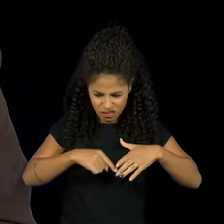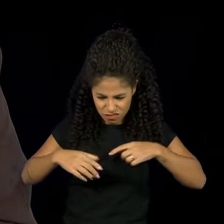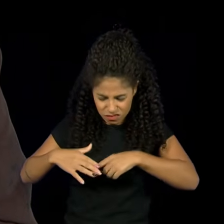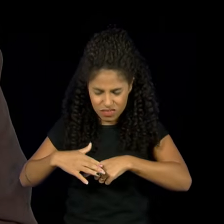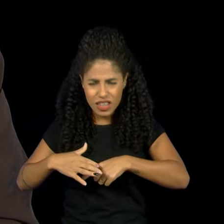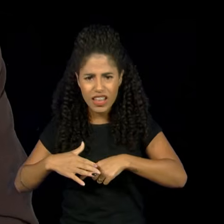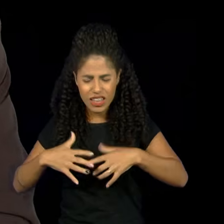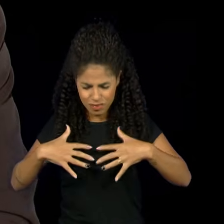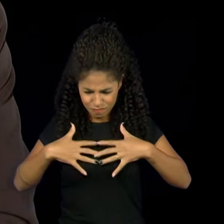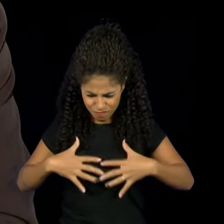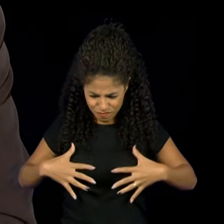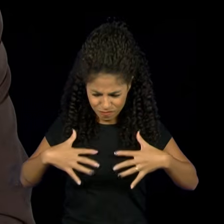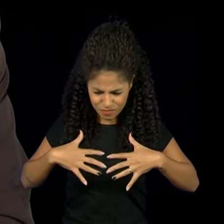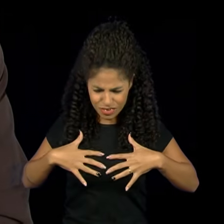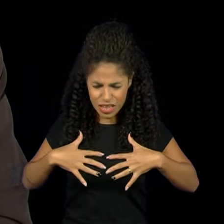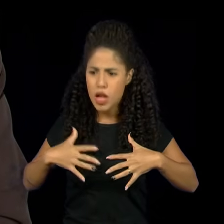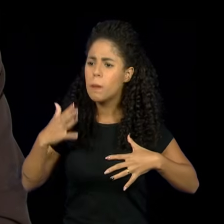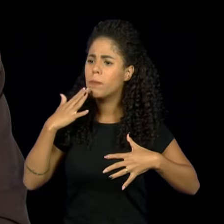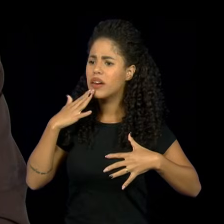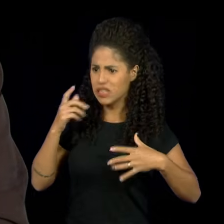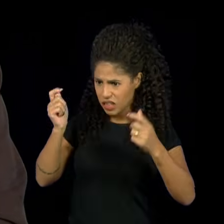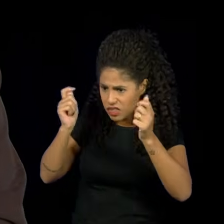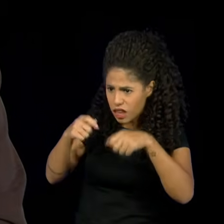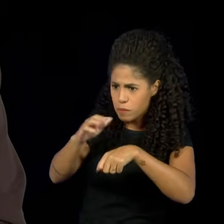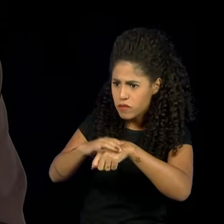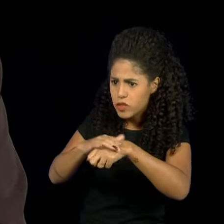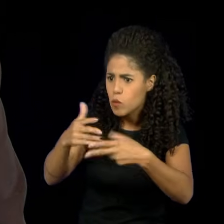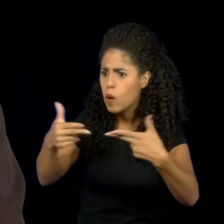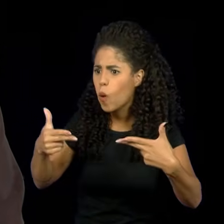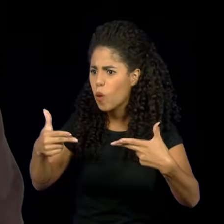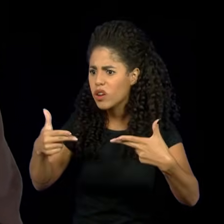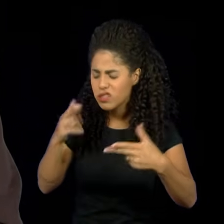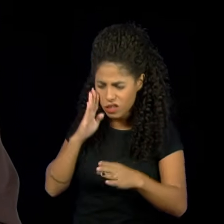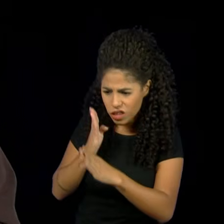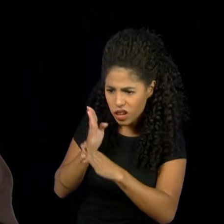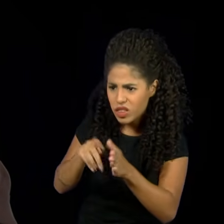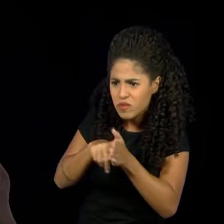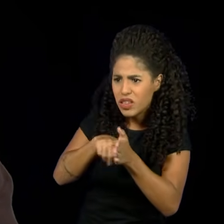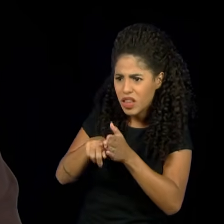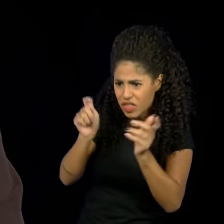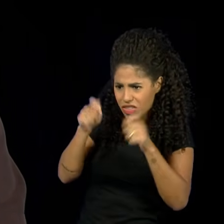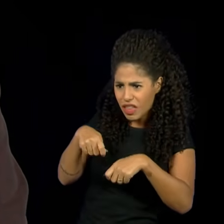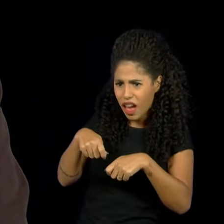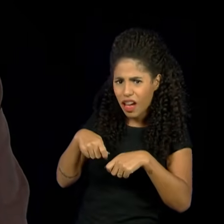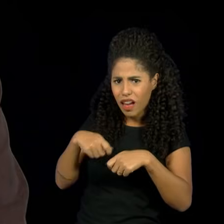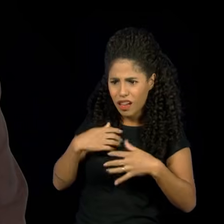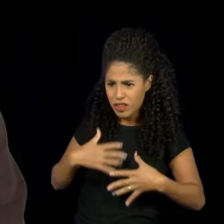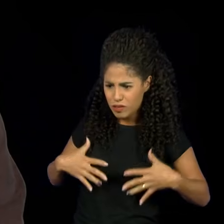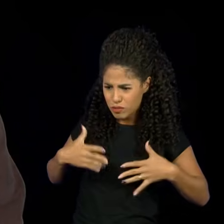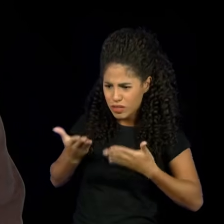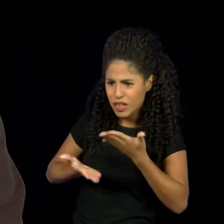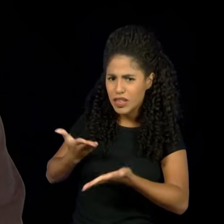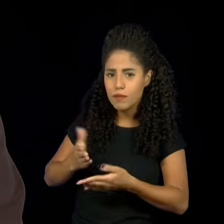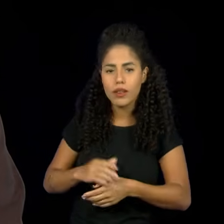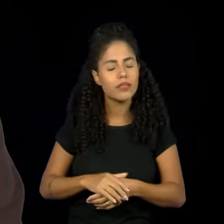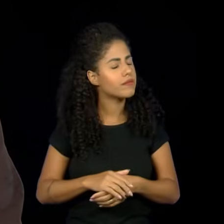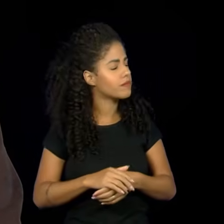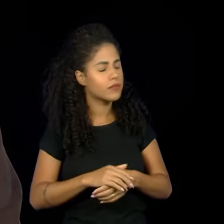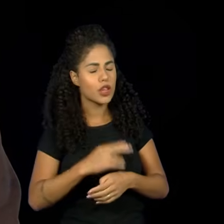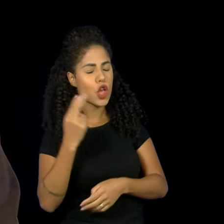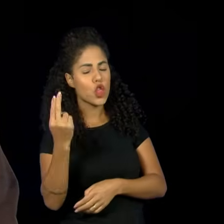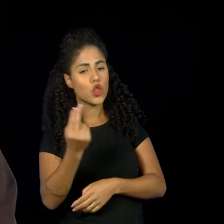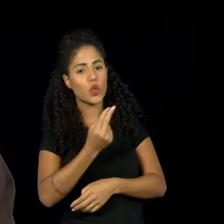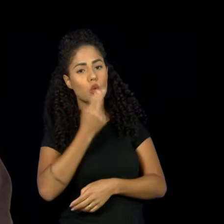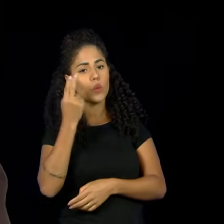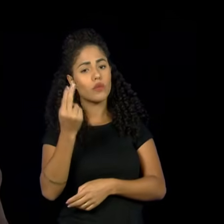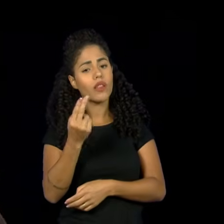infiltrado. Então, doutor, não é possível tentar o pneumotórax? Não. A única coisa a fazer é tocar um